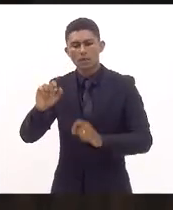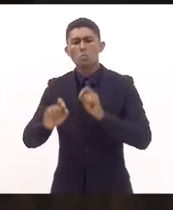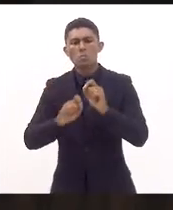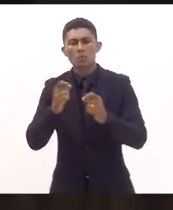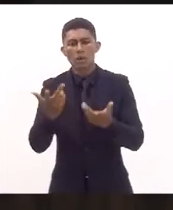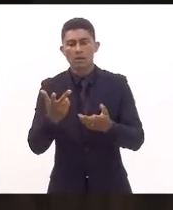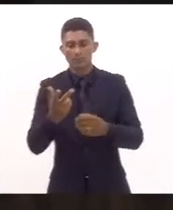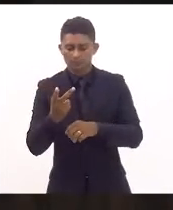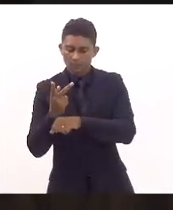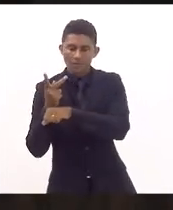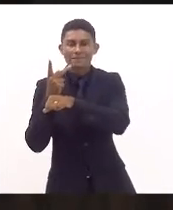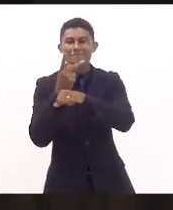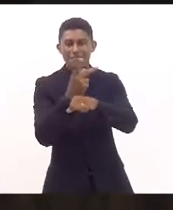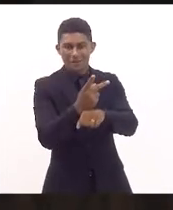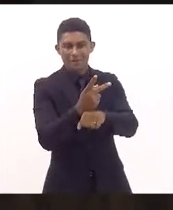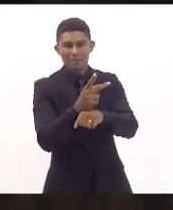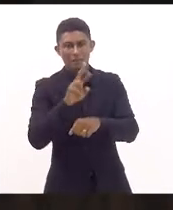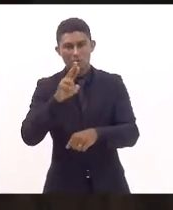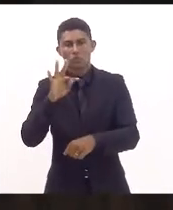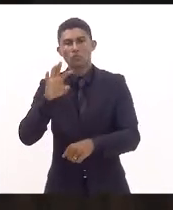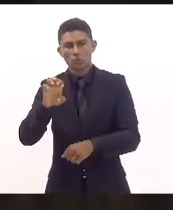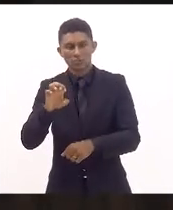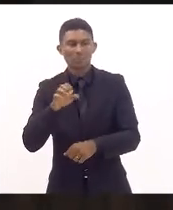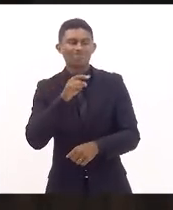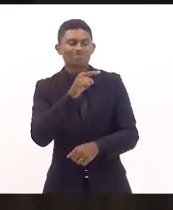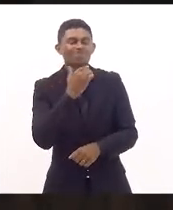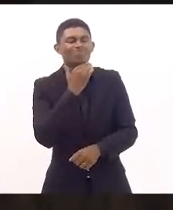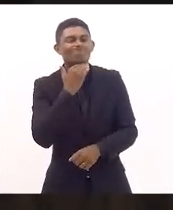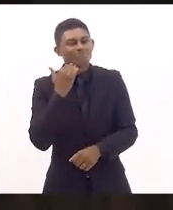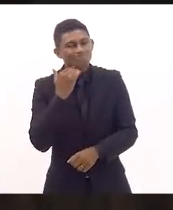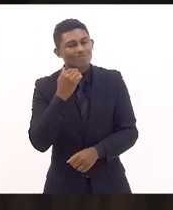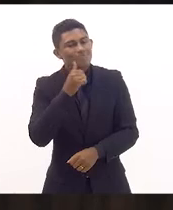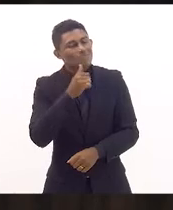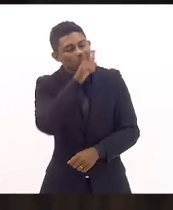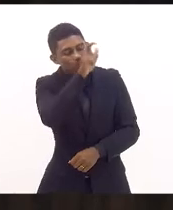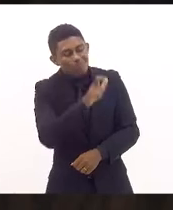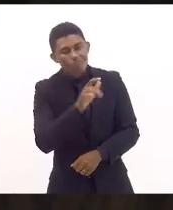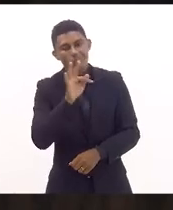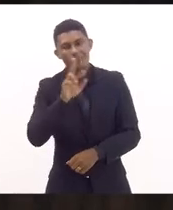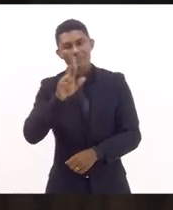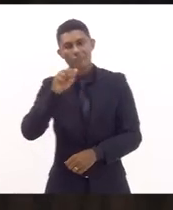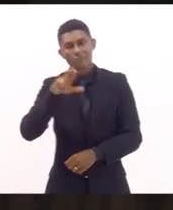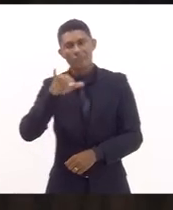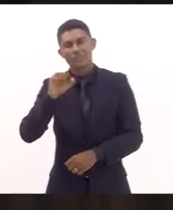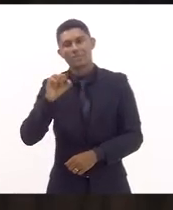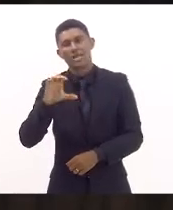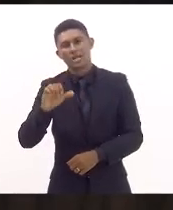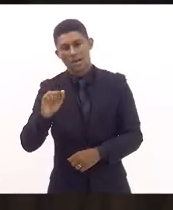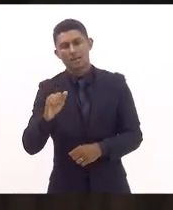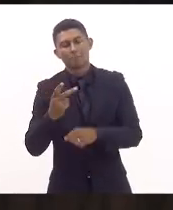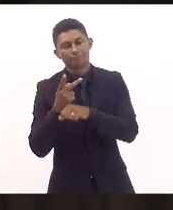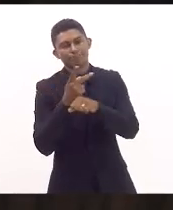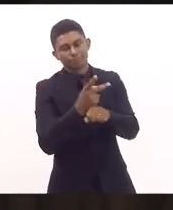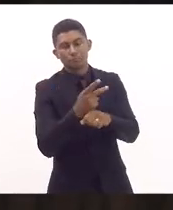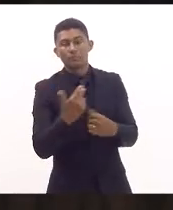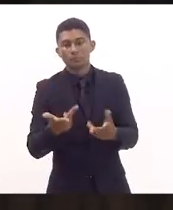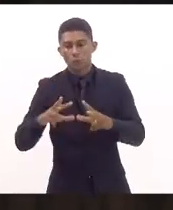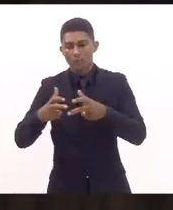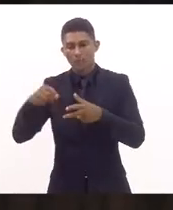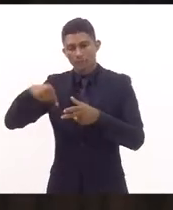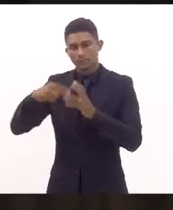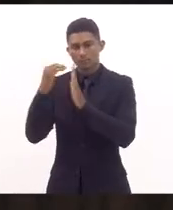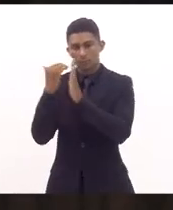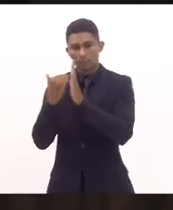concede o prêmio Ruth de Souza pós-mortem a Francisca Xavier Queiroz de Jesus. Parecer da Comissão de Normas